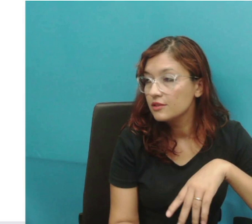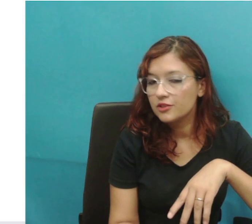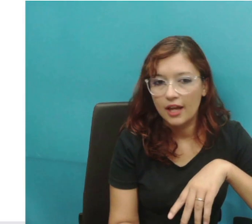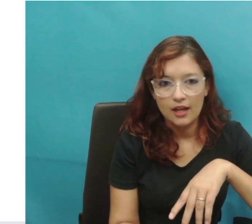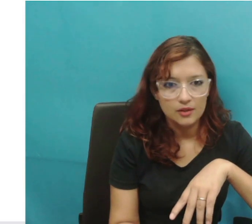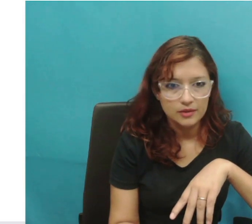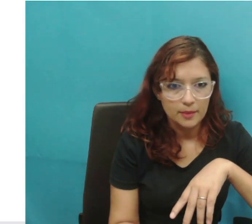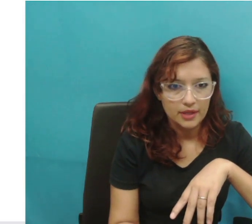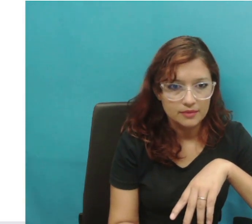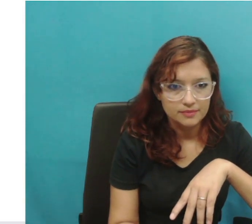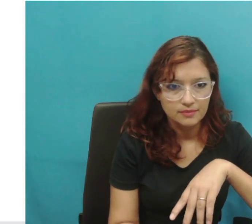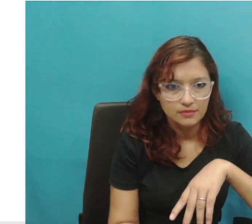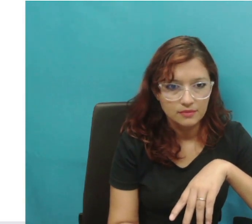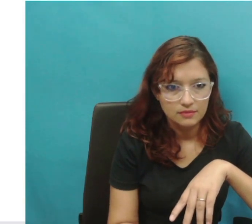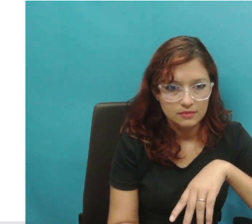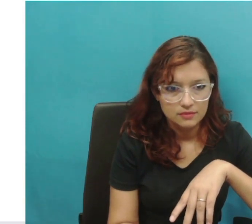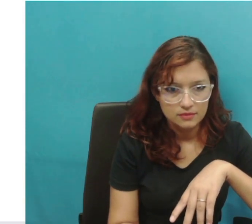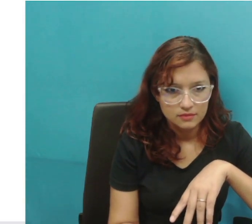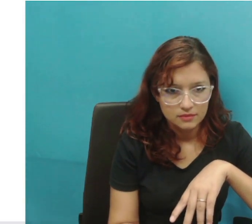Vamos lá.